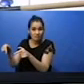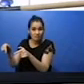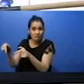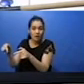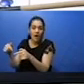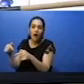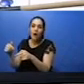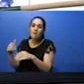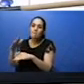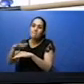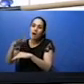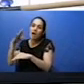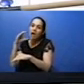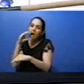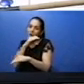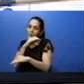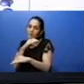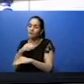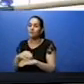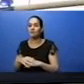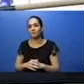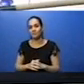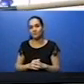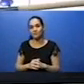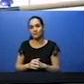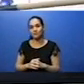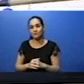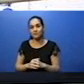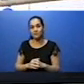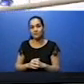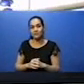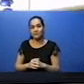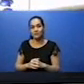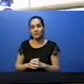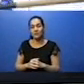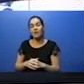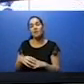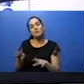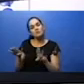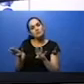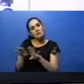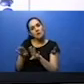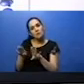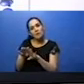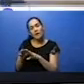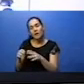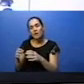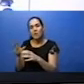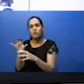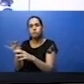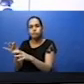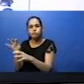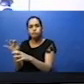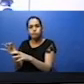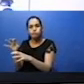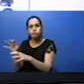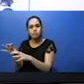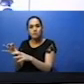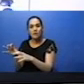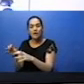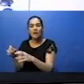aqui vai ser muito maior. E aí, no caso, com a maior concentração dos reagentes, a velocidade da